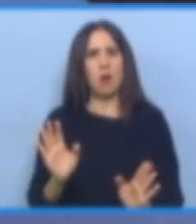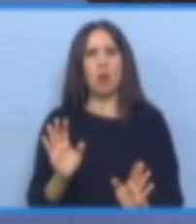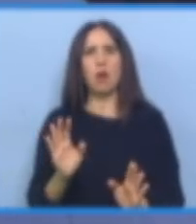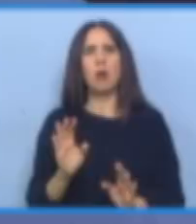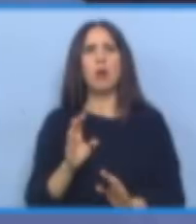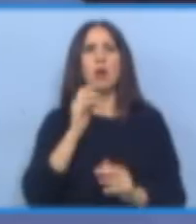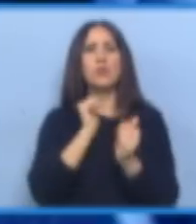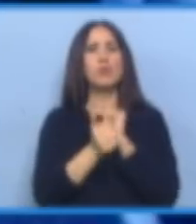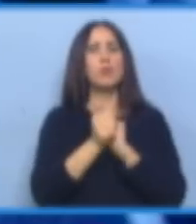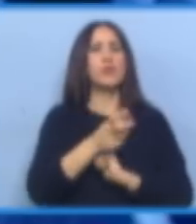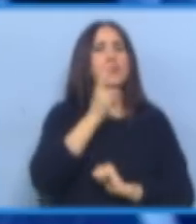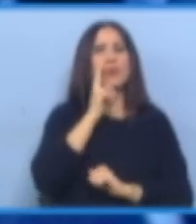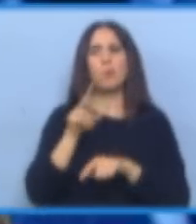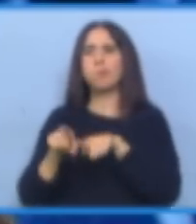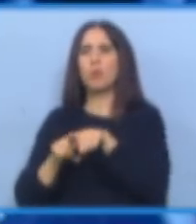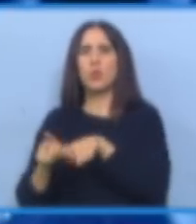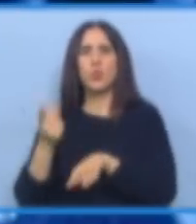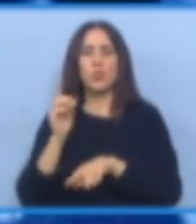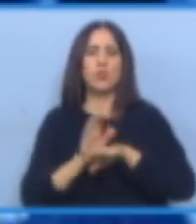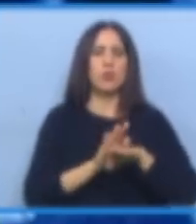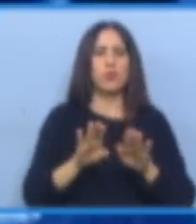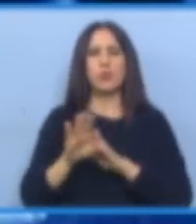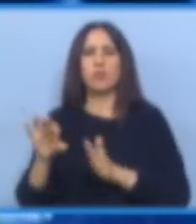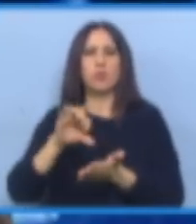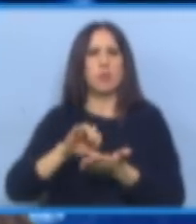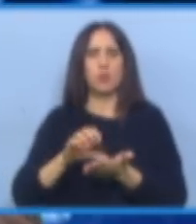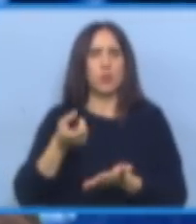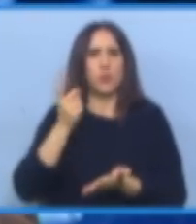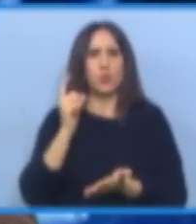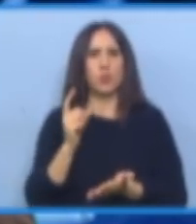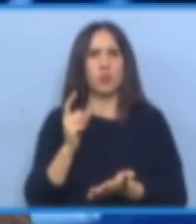dirigente desportivo, nem um político, das esquerdas ou das direitas ou do centro.